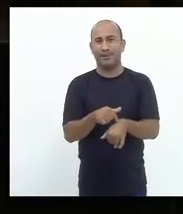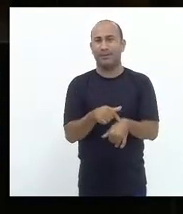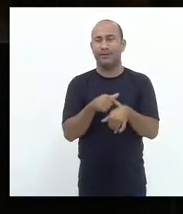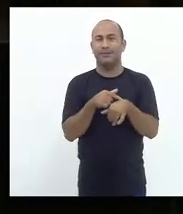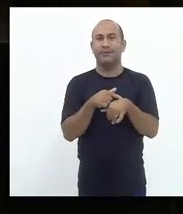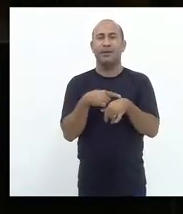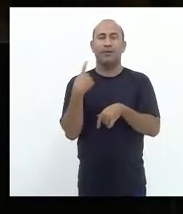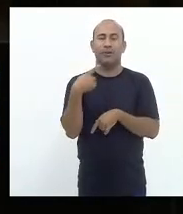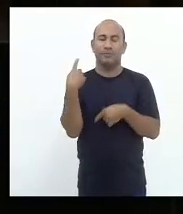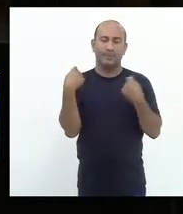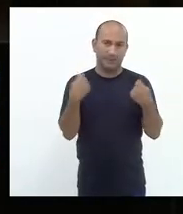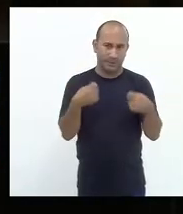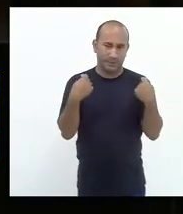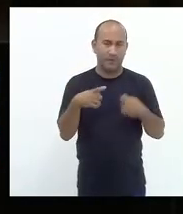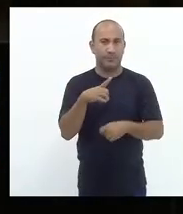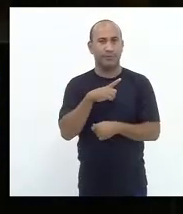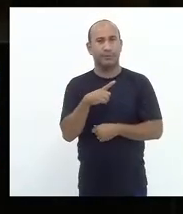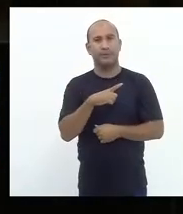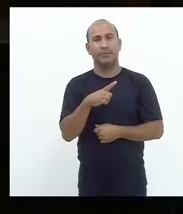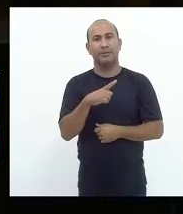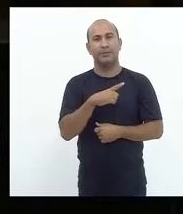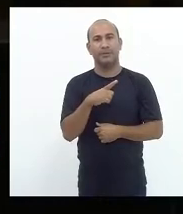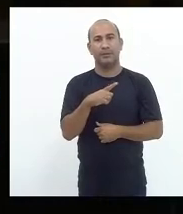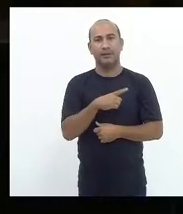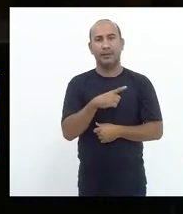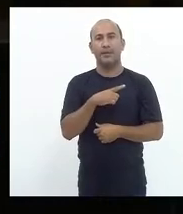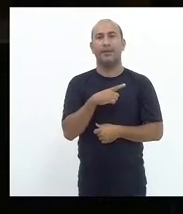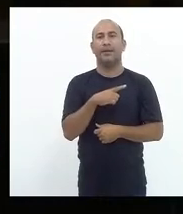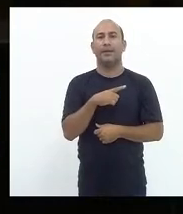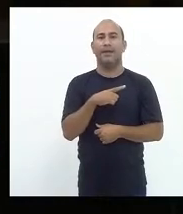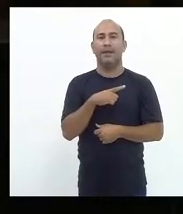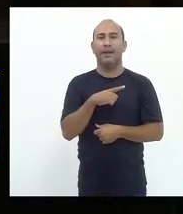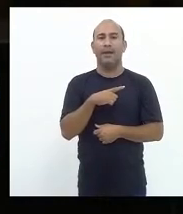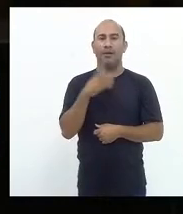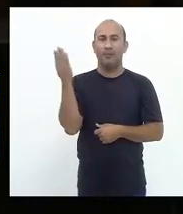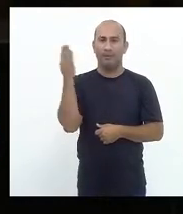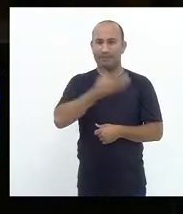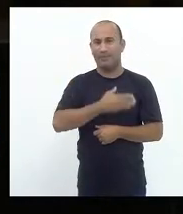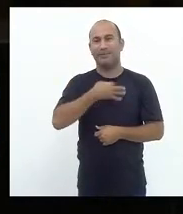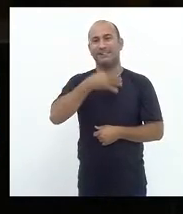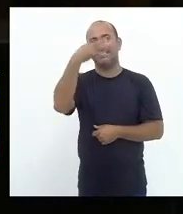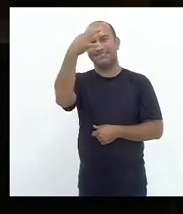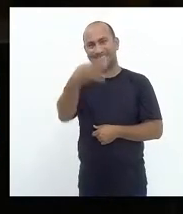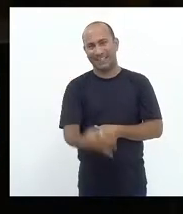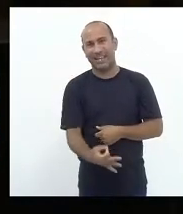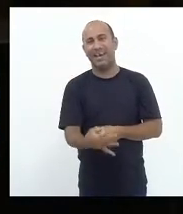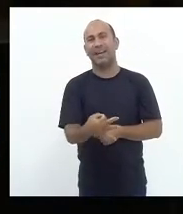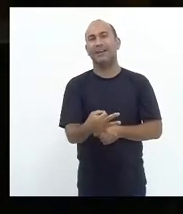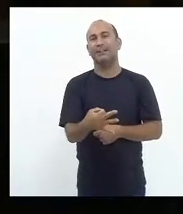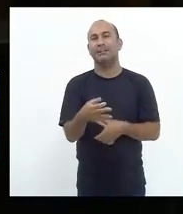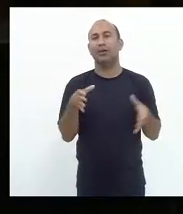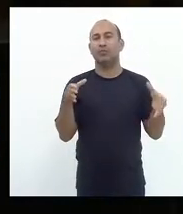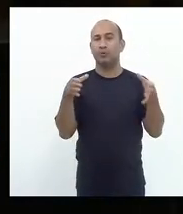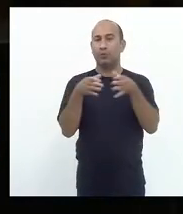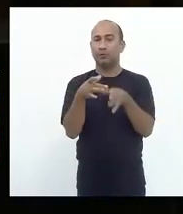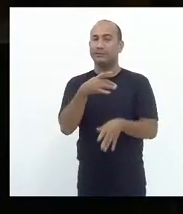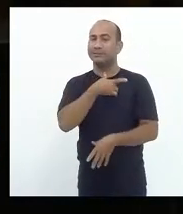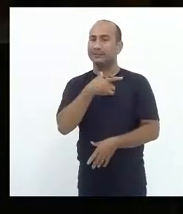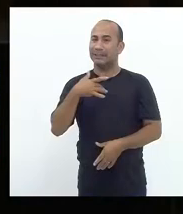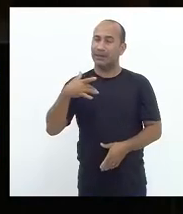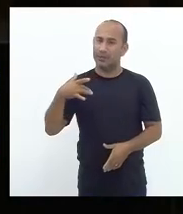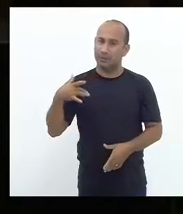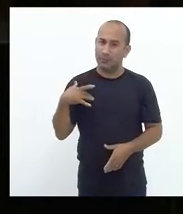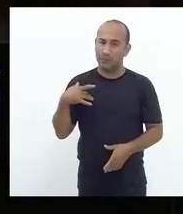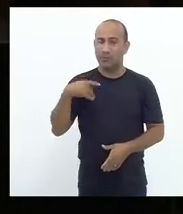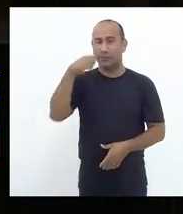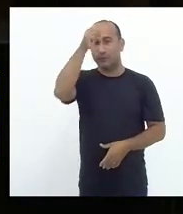onde precisamos ter um aval concreto dos órgãos de saúde pública para